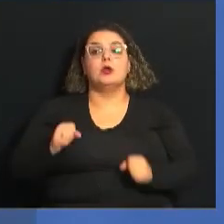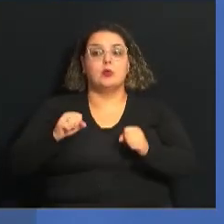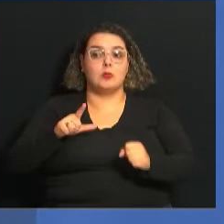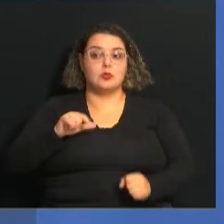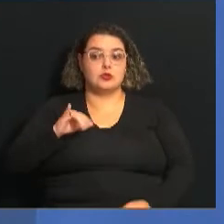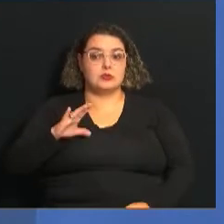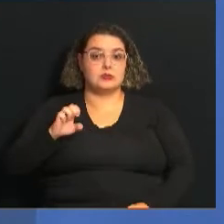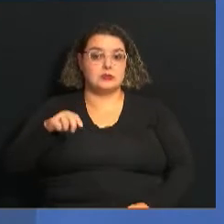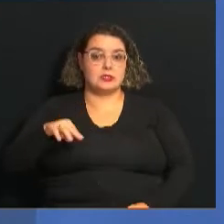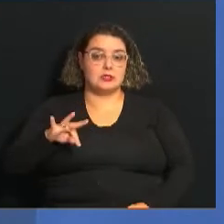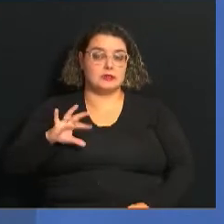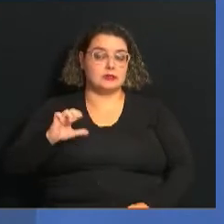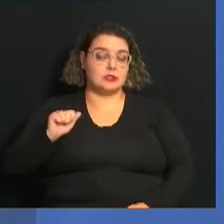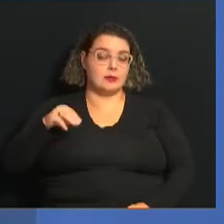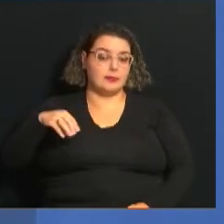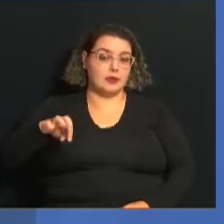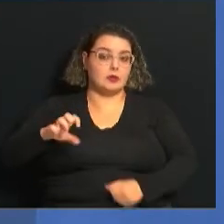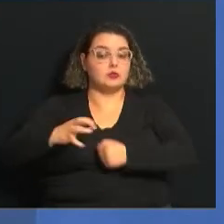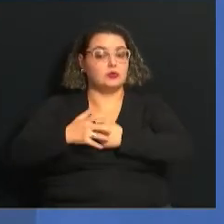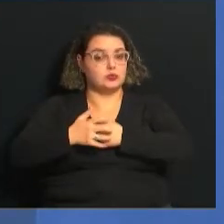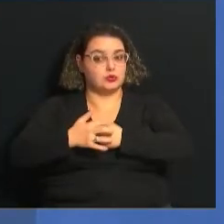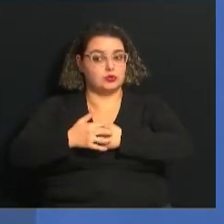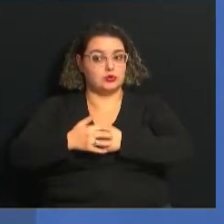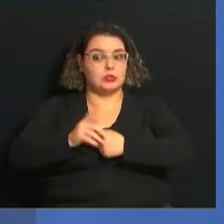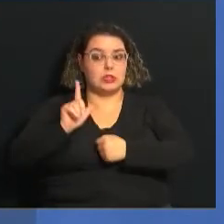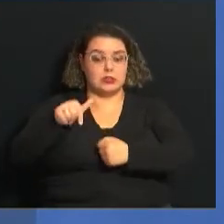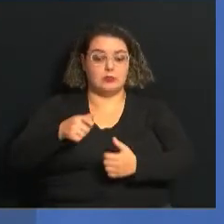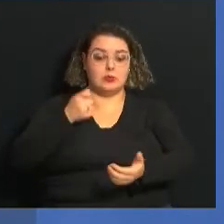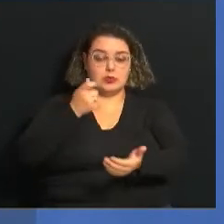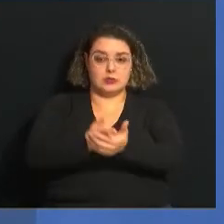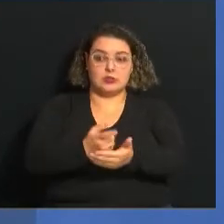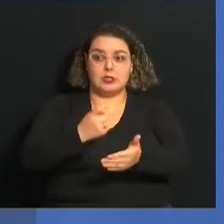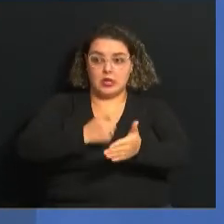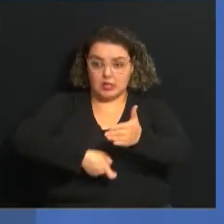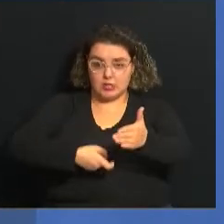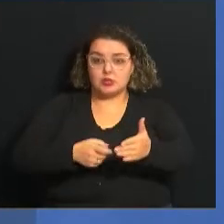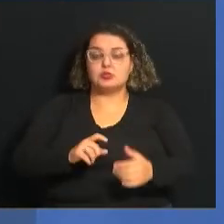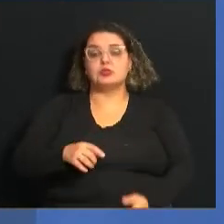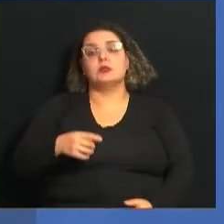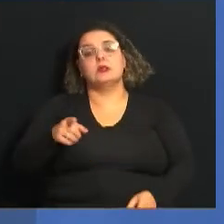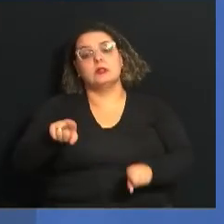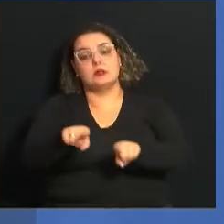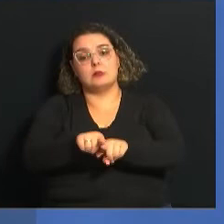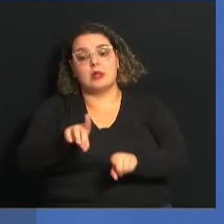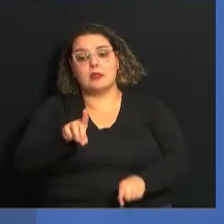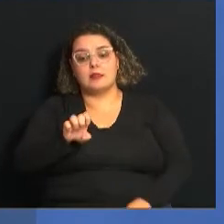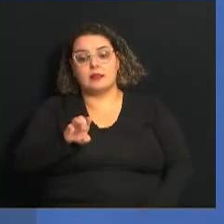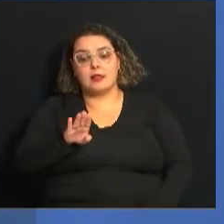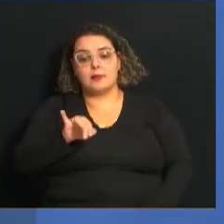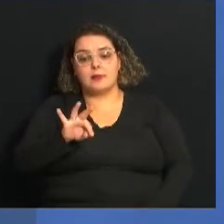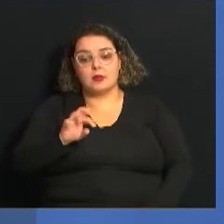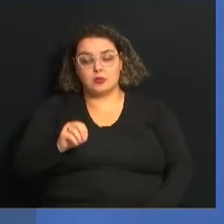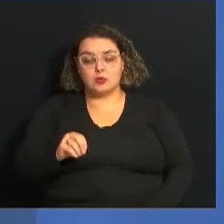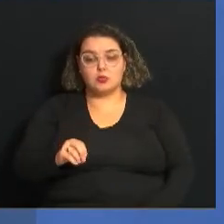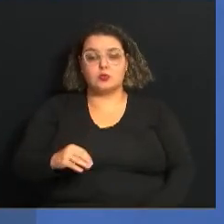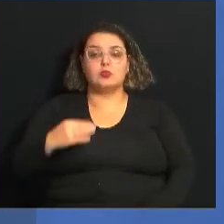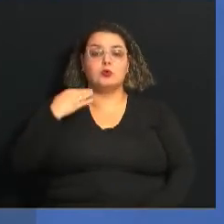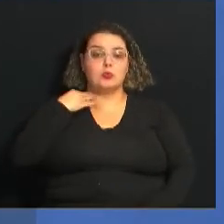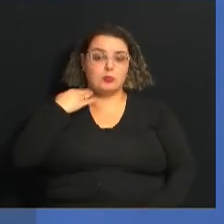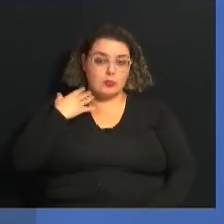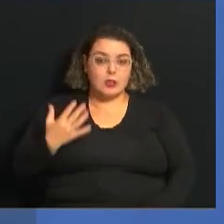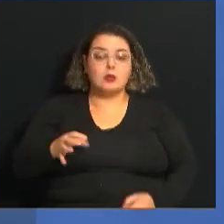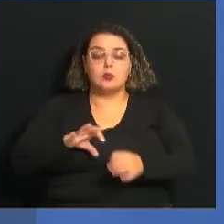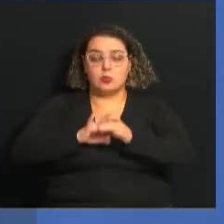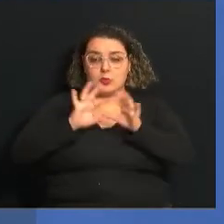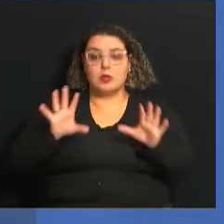digital. Após o pagamento da taxa de licenciamento e eventuais débitos no sistema bancário, estará disponível